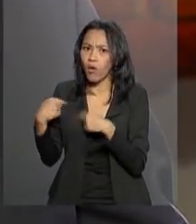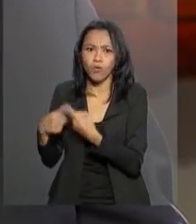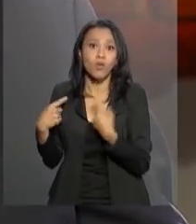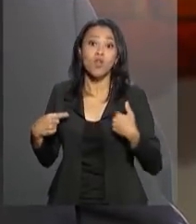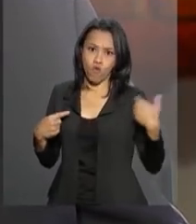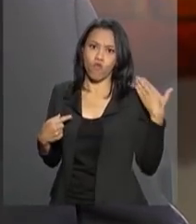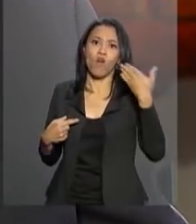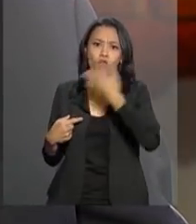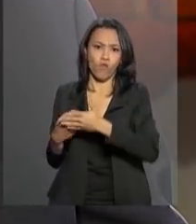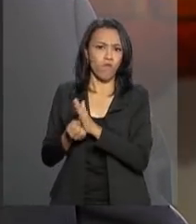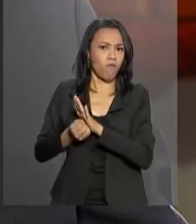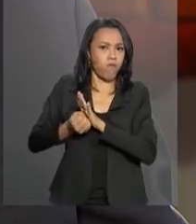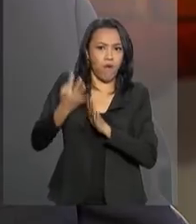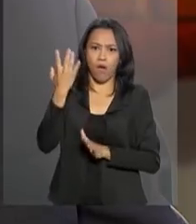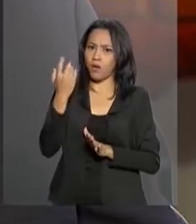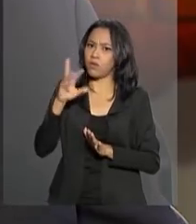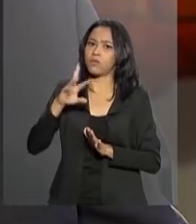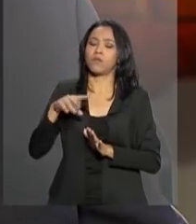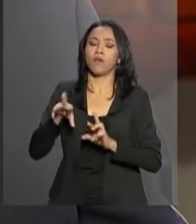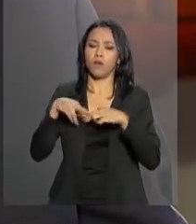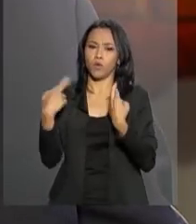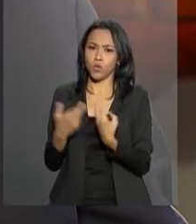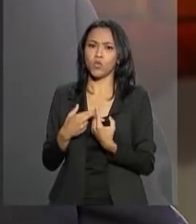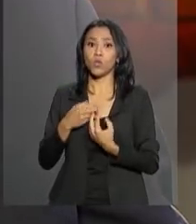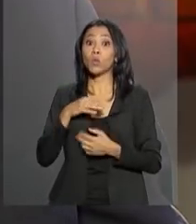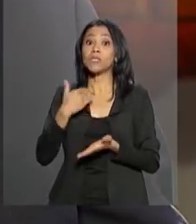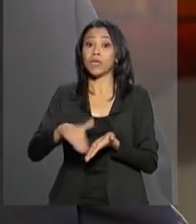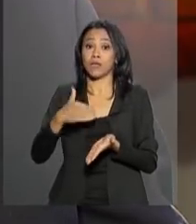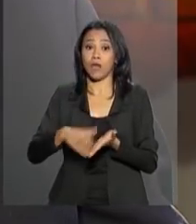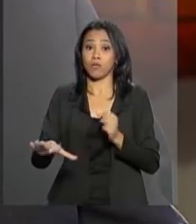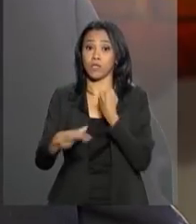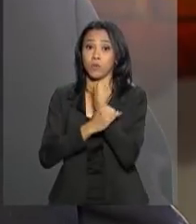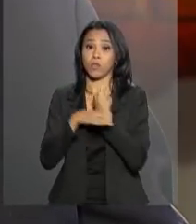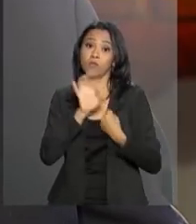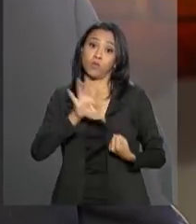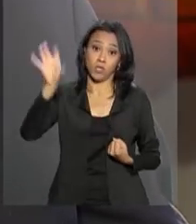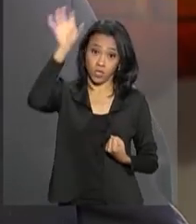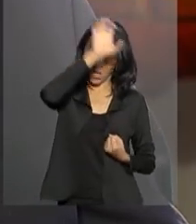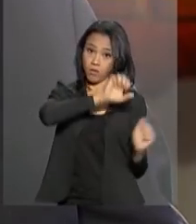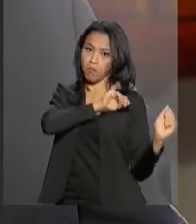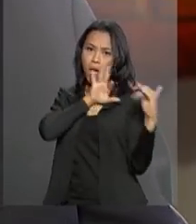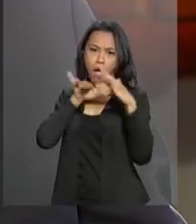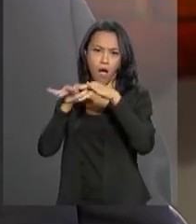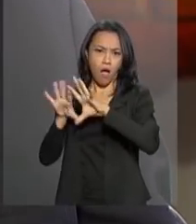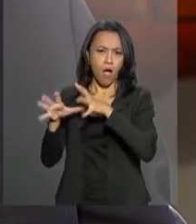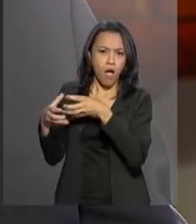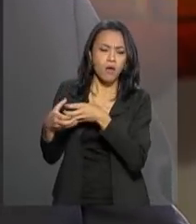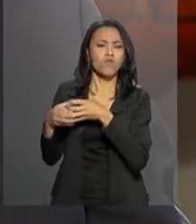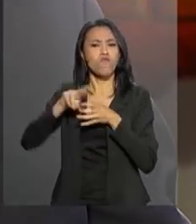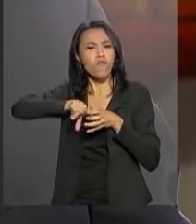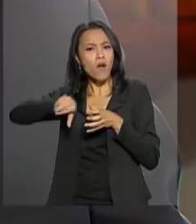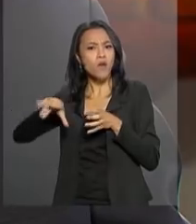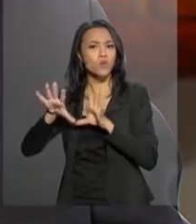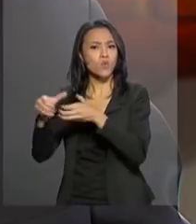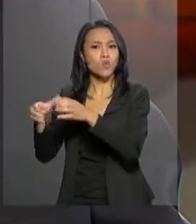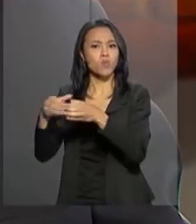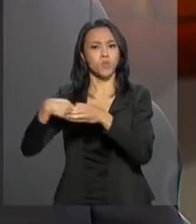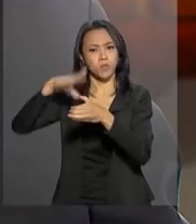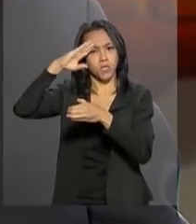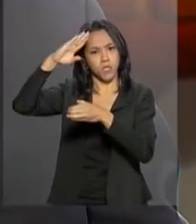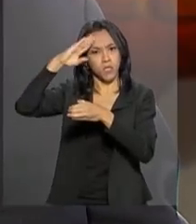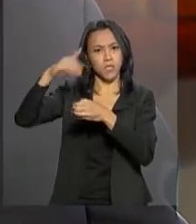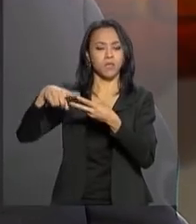delas, com os vários secretários de segurança pública dos estados e, portanto, com as várias corporações civis e